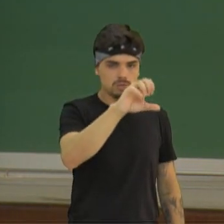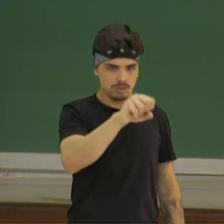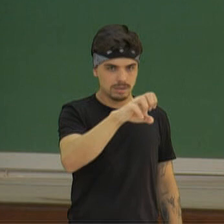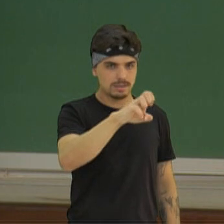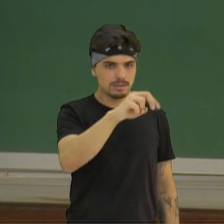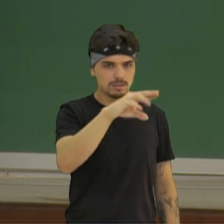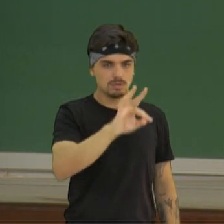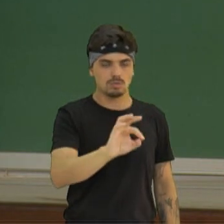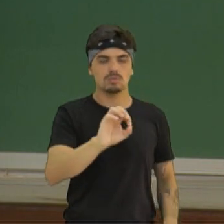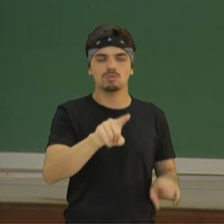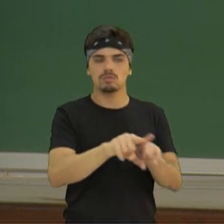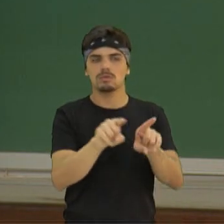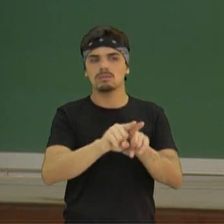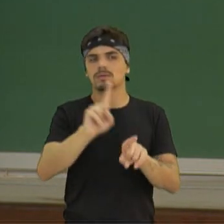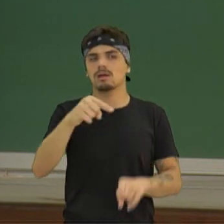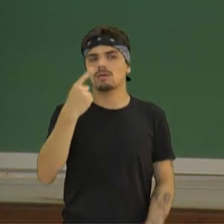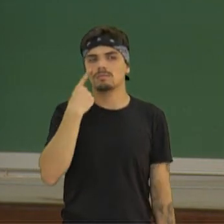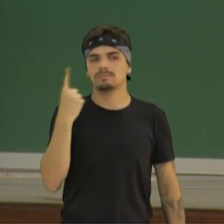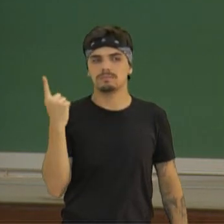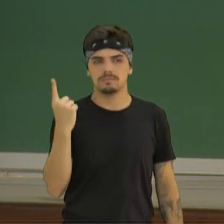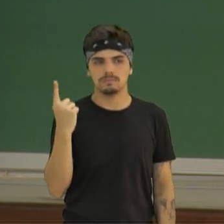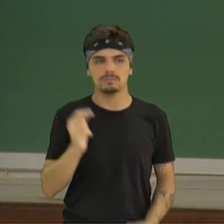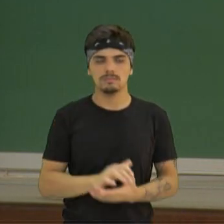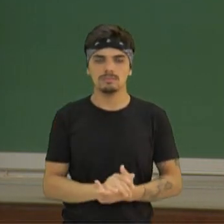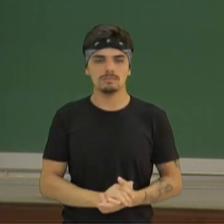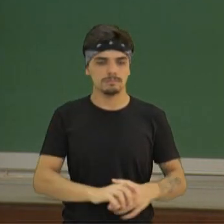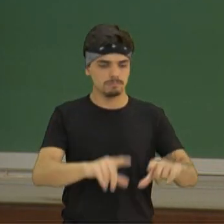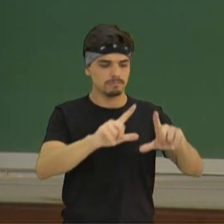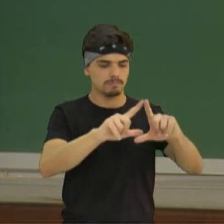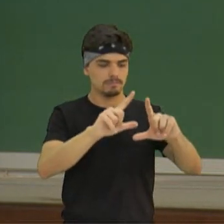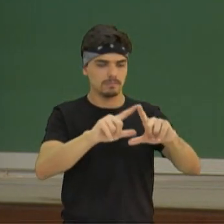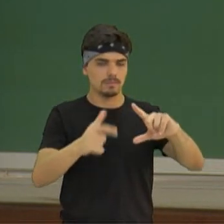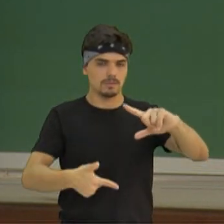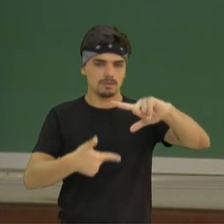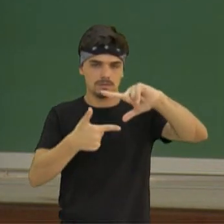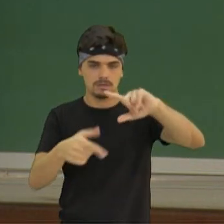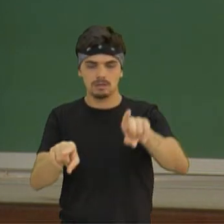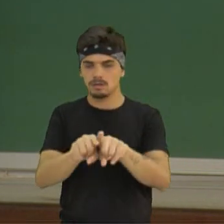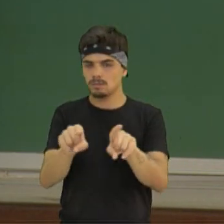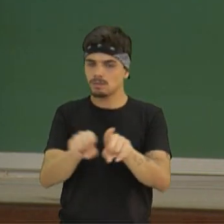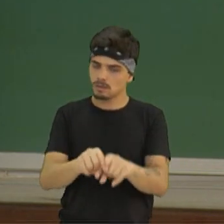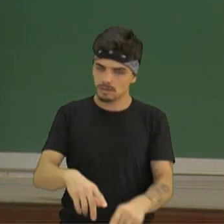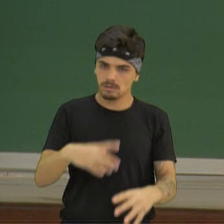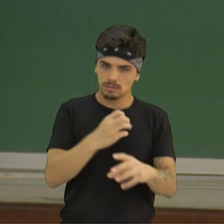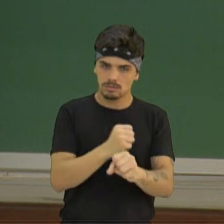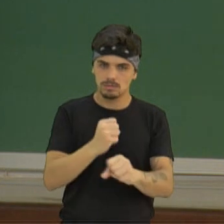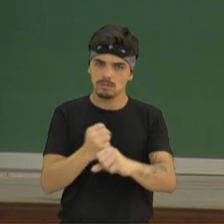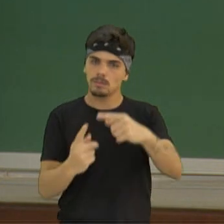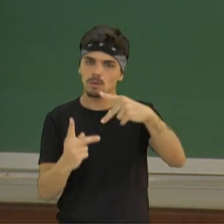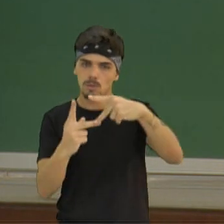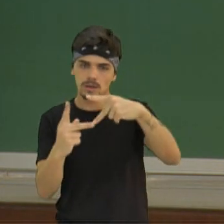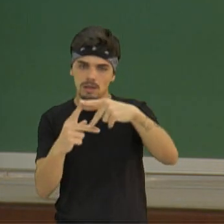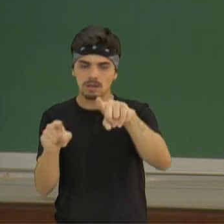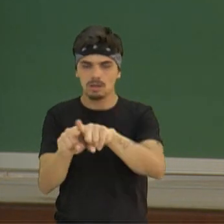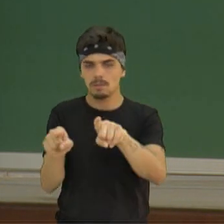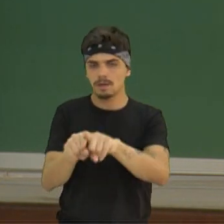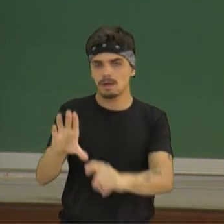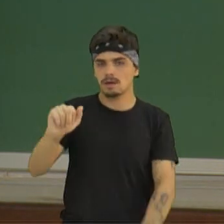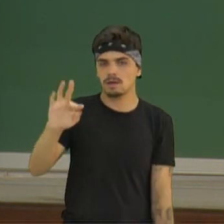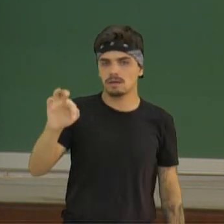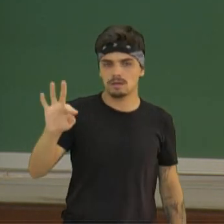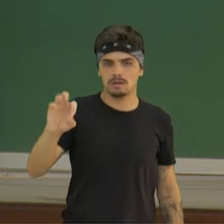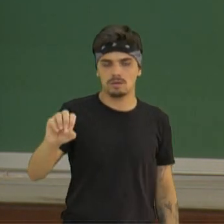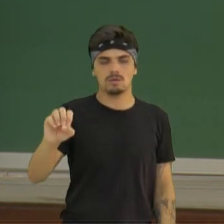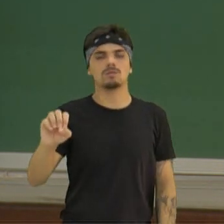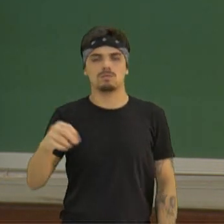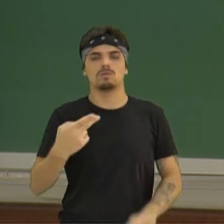essa, né, relação no triângulo retângulo, do quadrado da hipotenusa igual à soma dos quadrados dos catetos, a gente usa